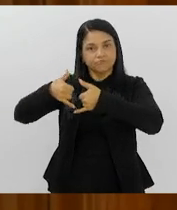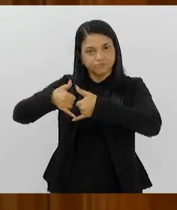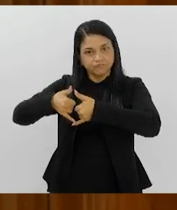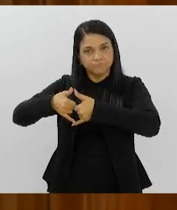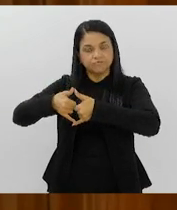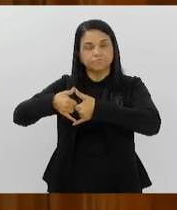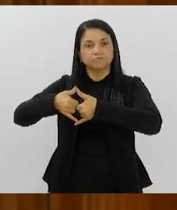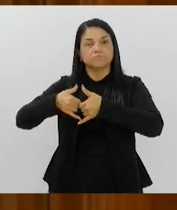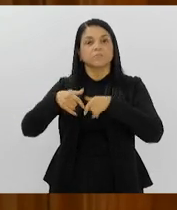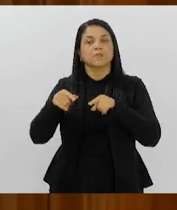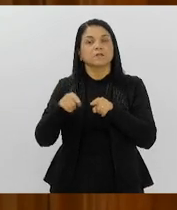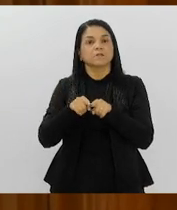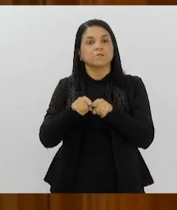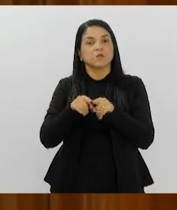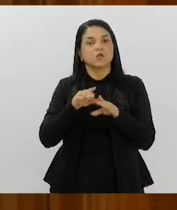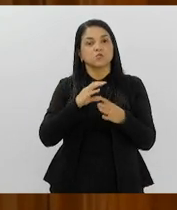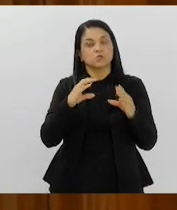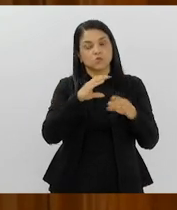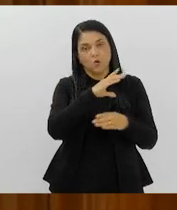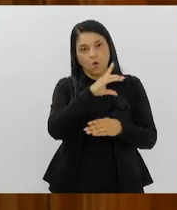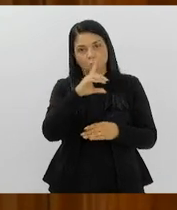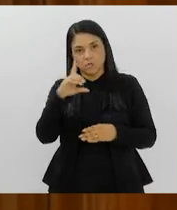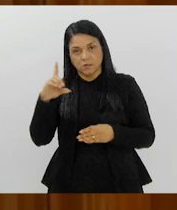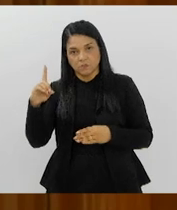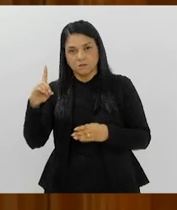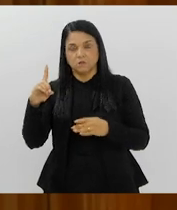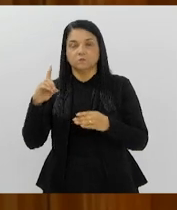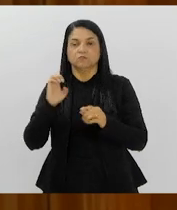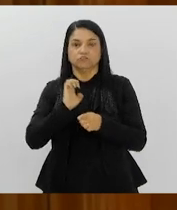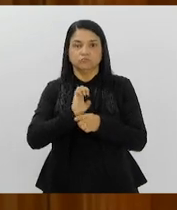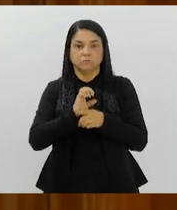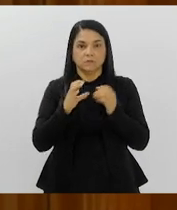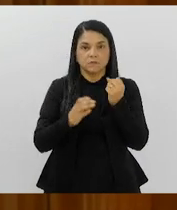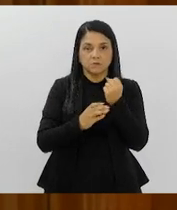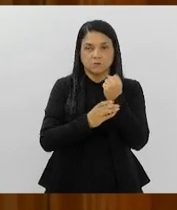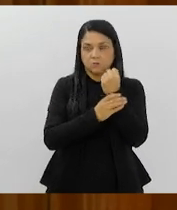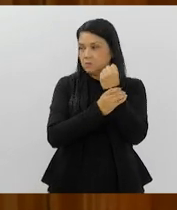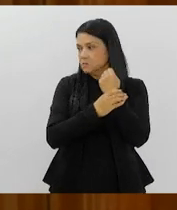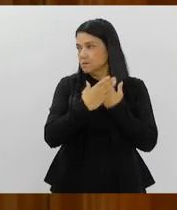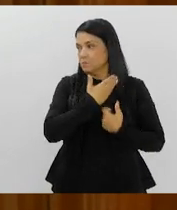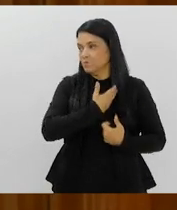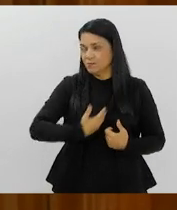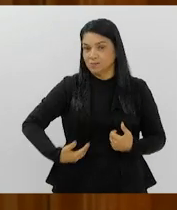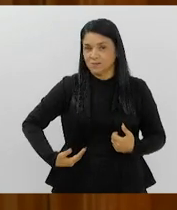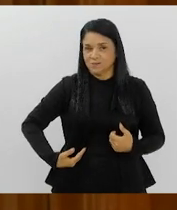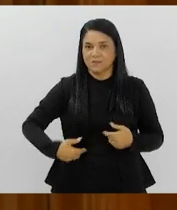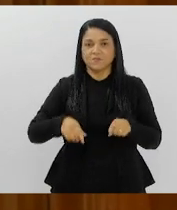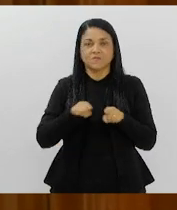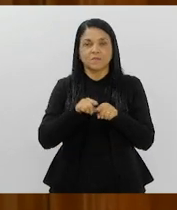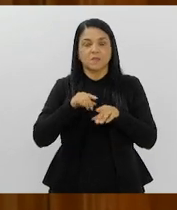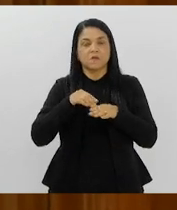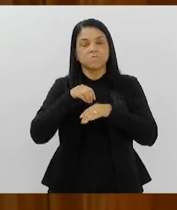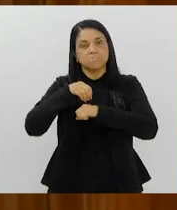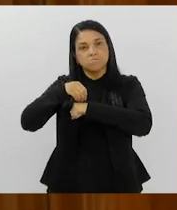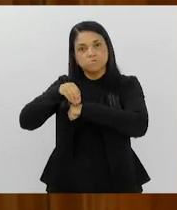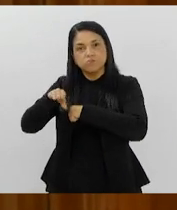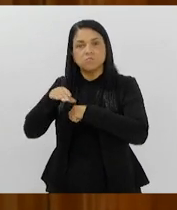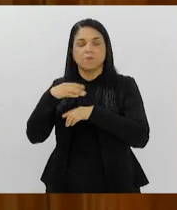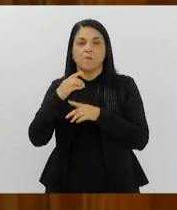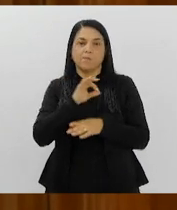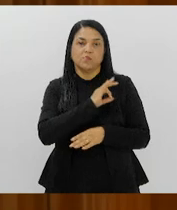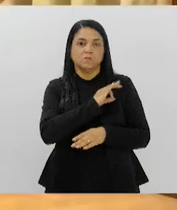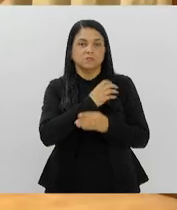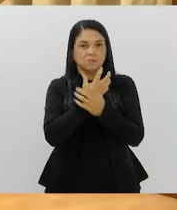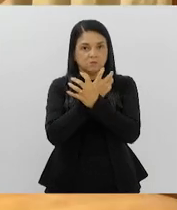com a coordenação da Secretaria de Estado de Segurança Pública, passado para a Polícia Civil, né? E